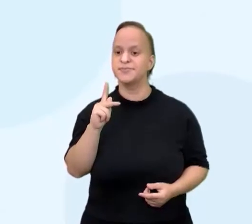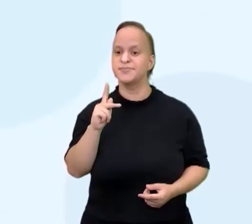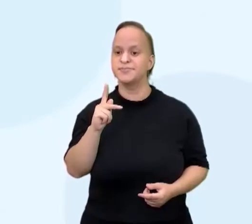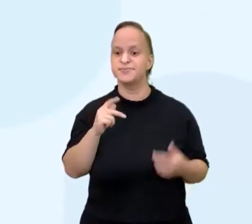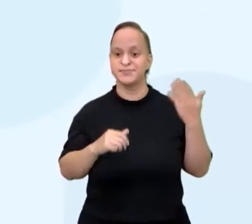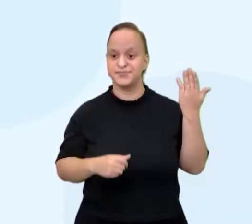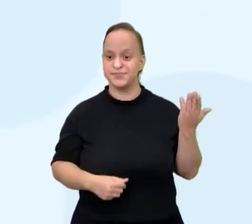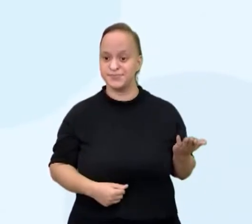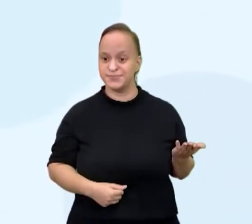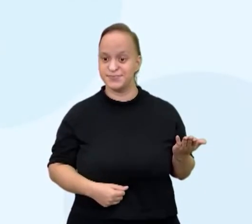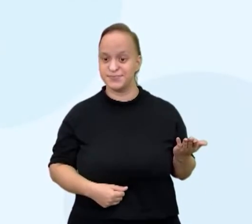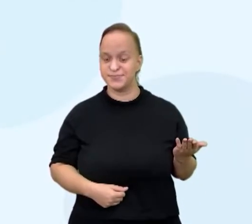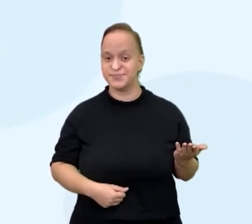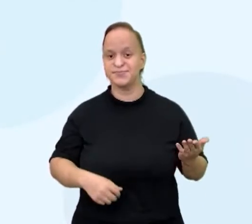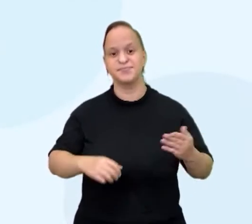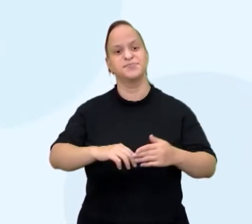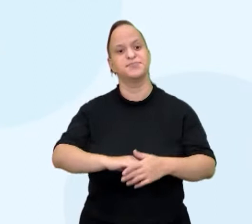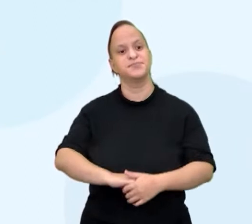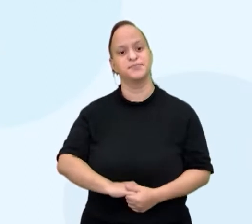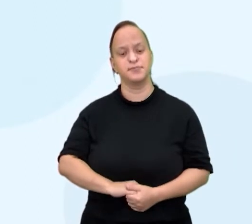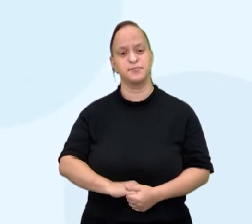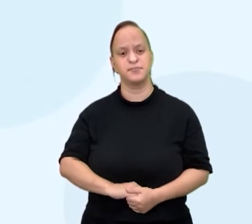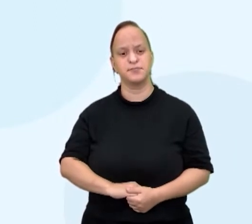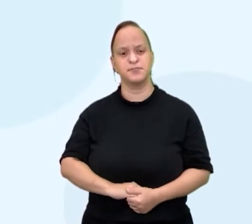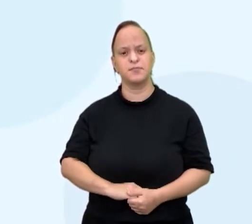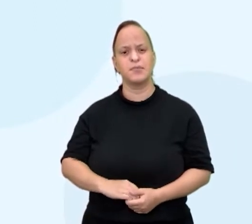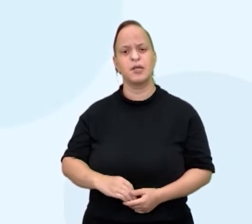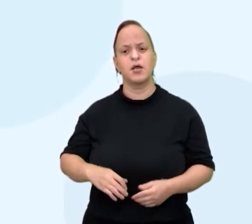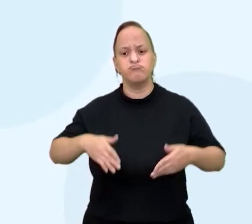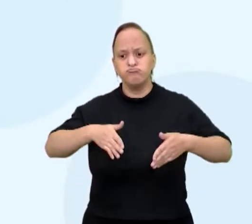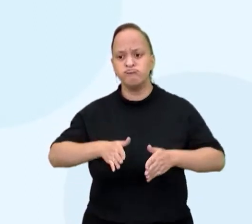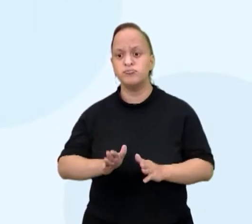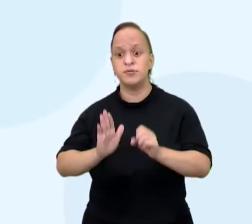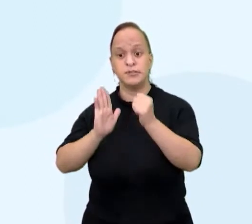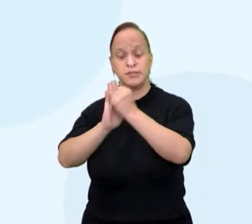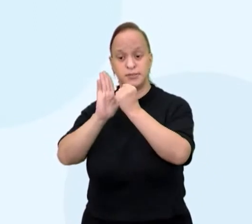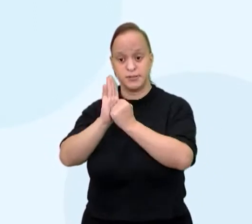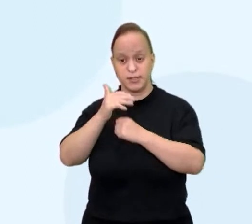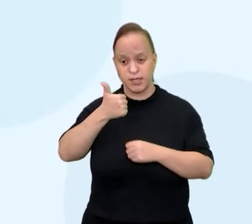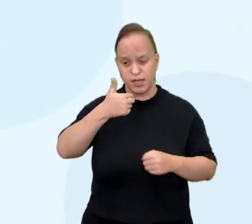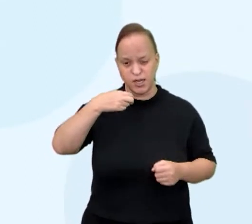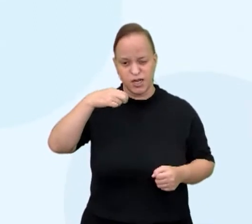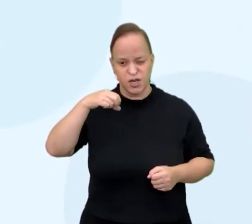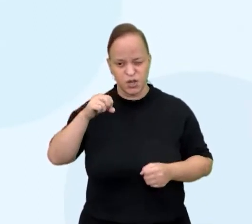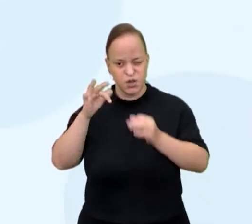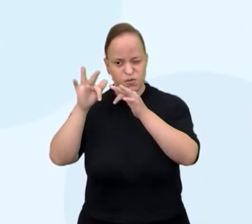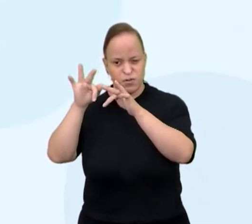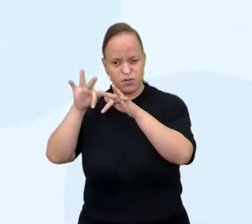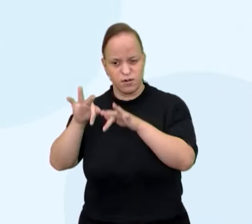no contexto dele, o contexto histórico da vida dele. Se ele nasceu no século XIX, no final aí do século